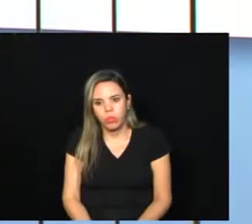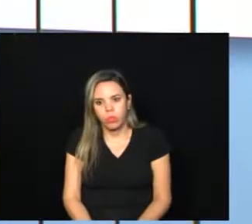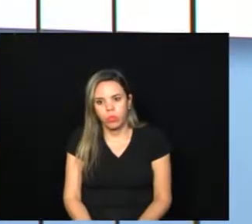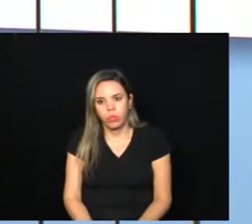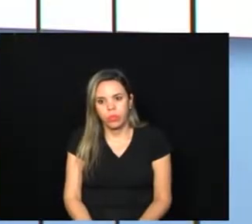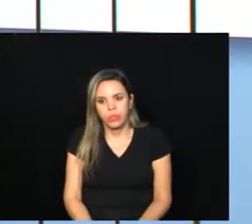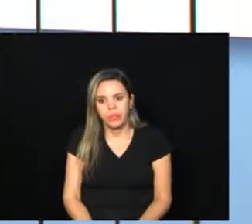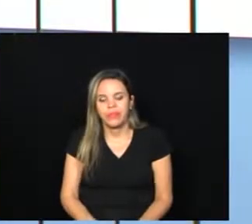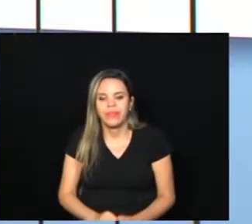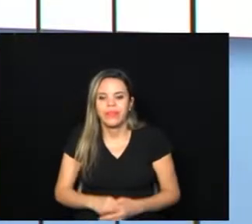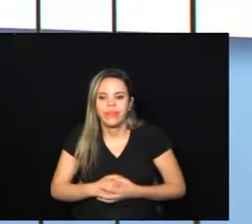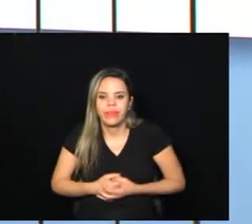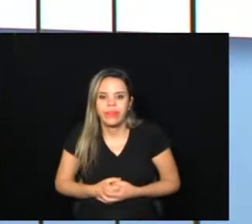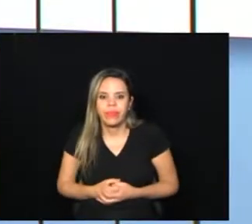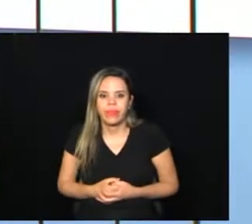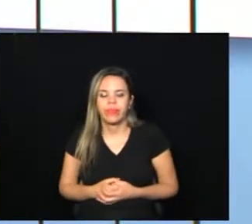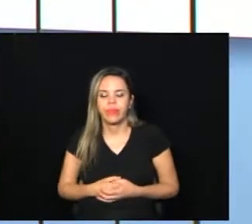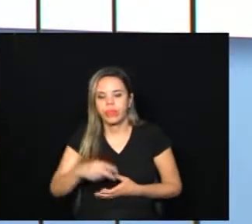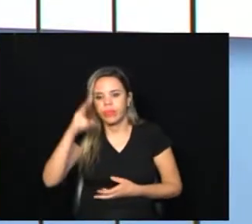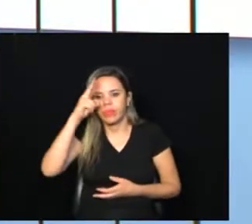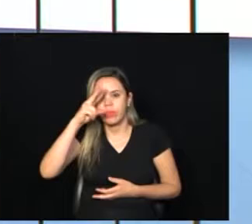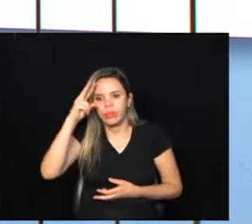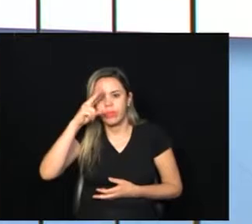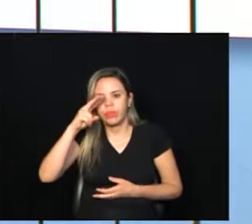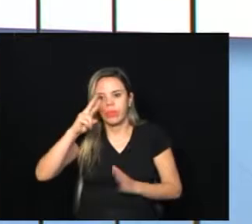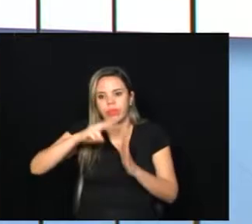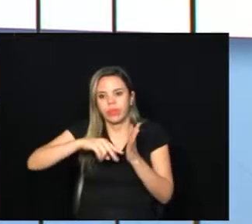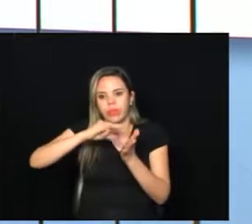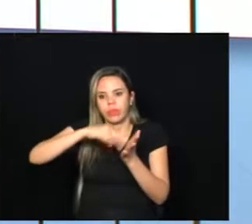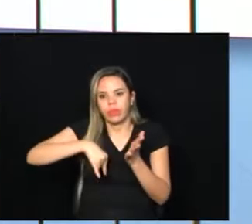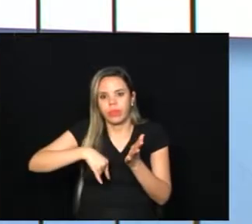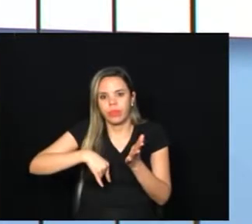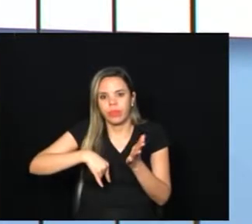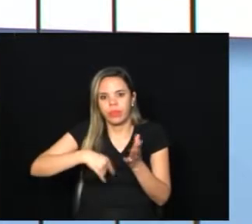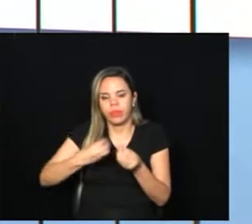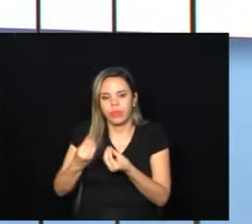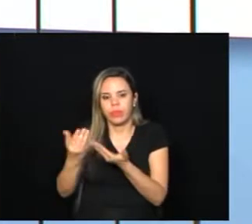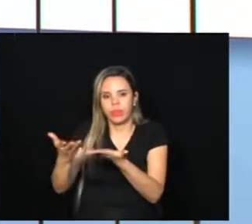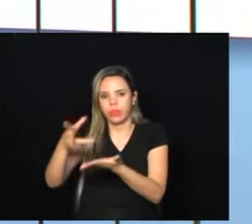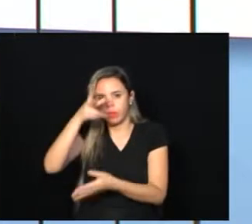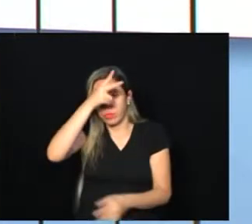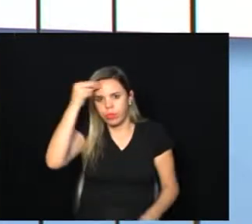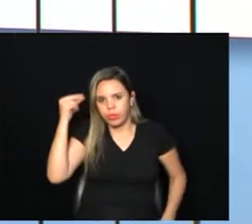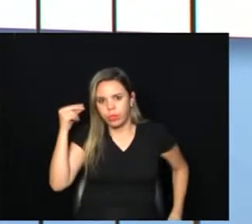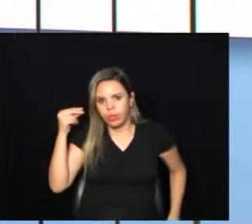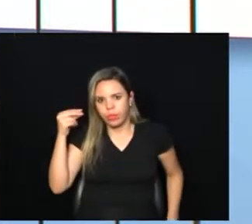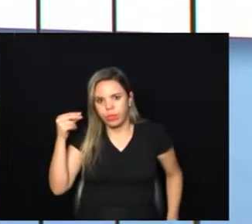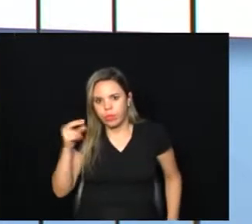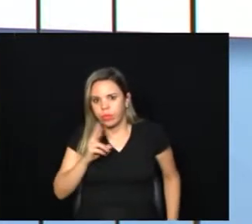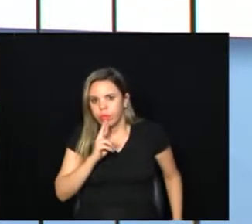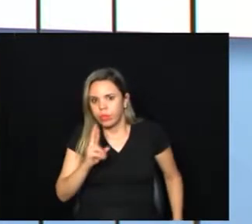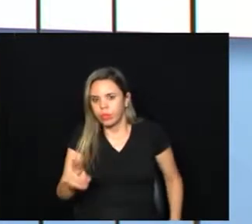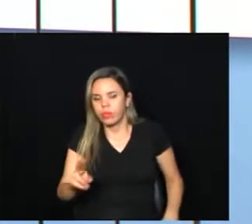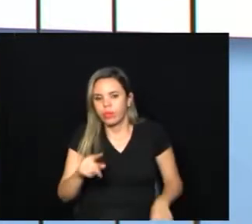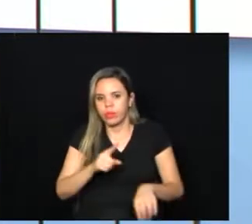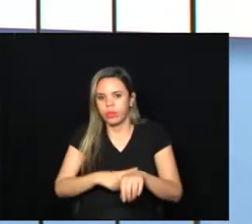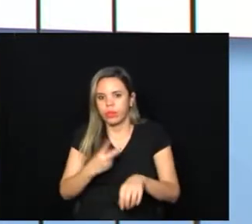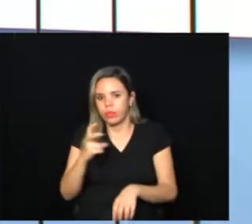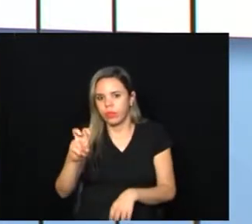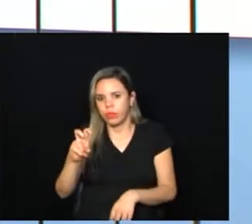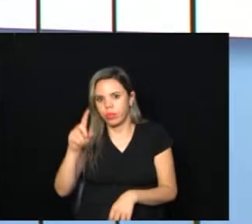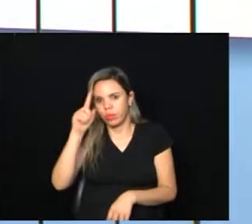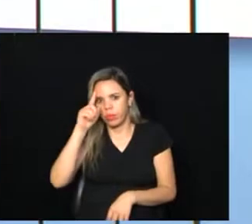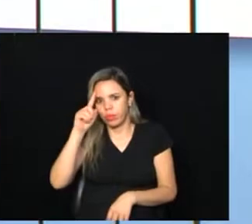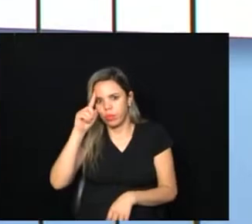carrapato. E lembrando que os requerimentos são encaminhados à prefeitura e ela deve responder num prazo de 15